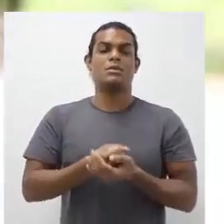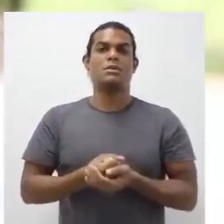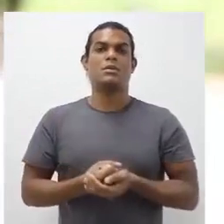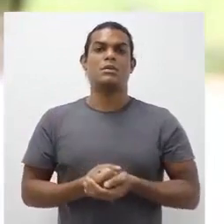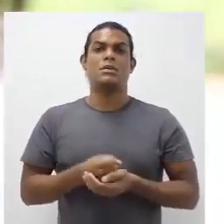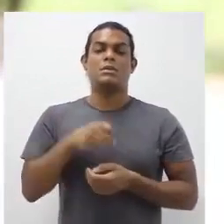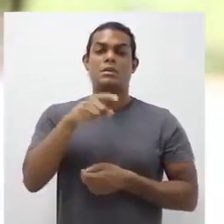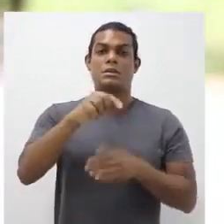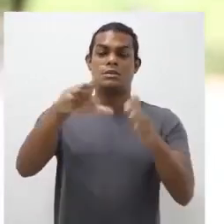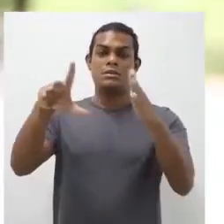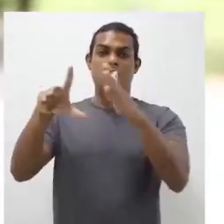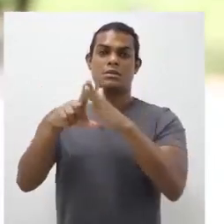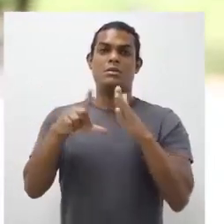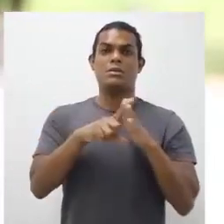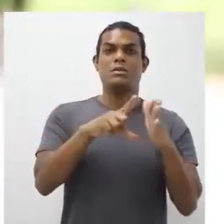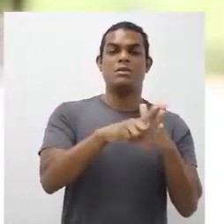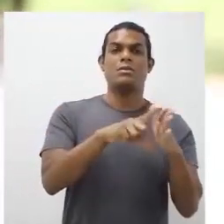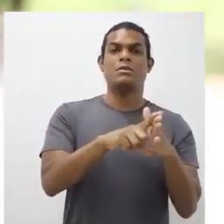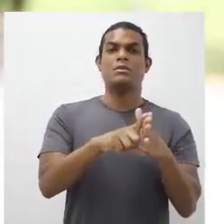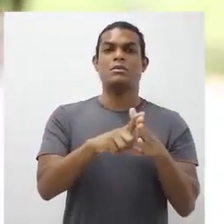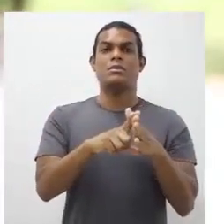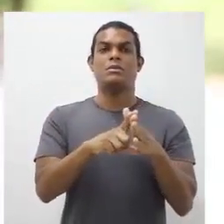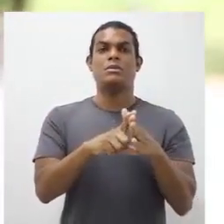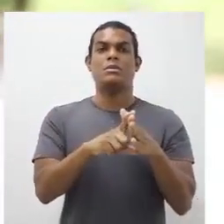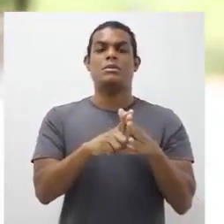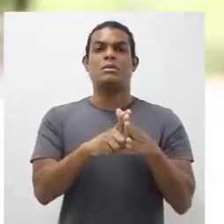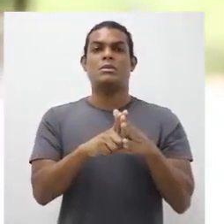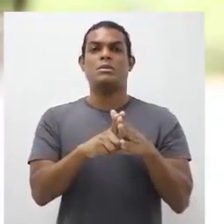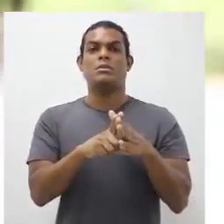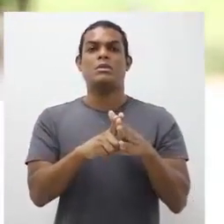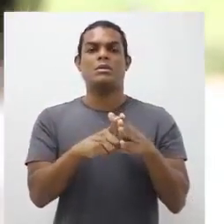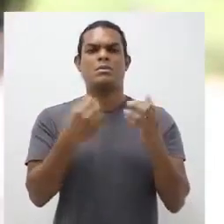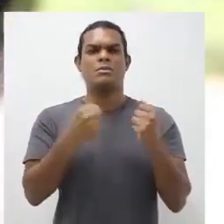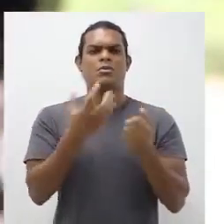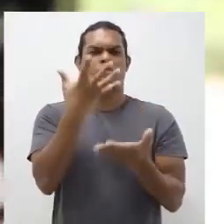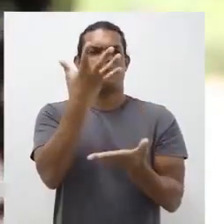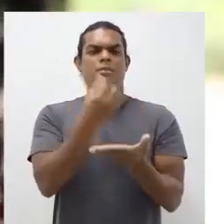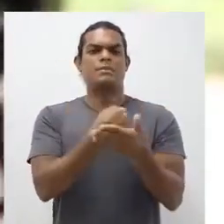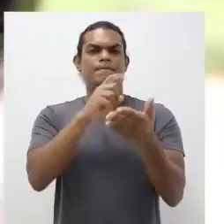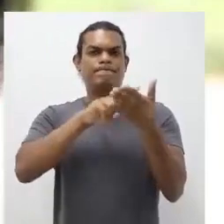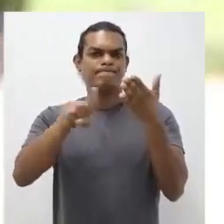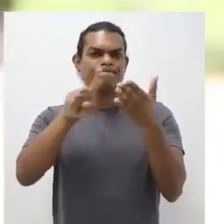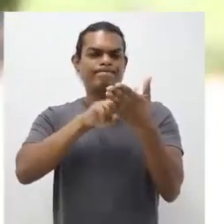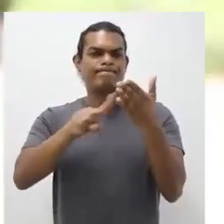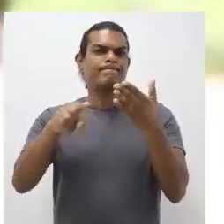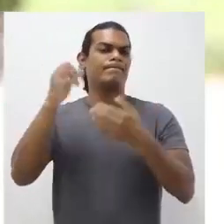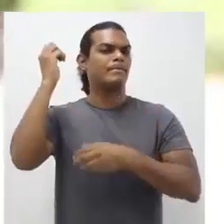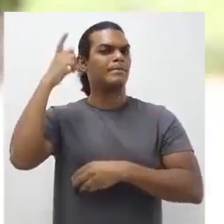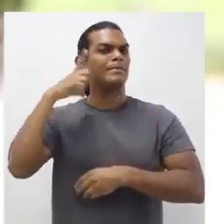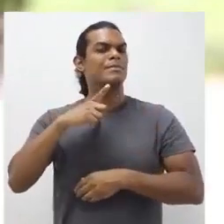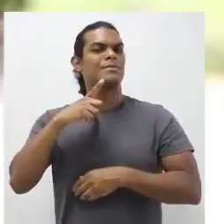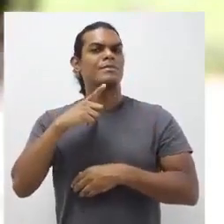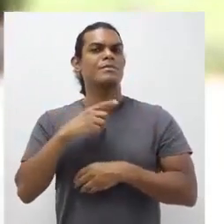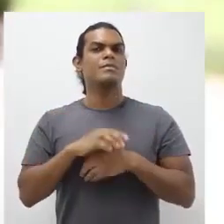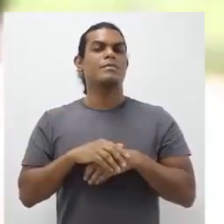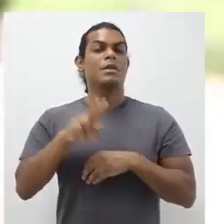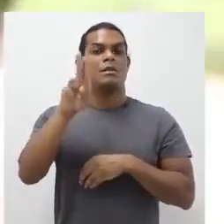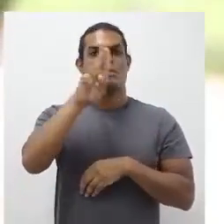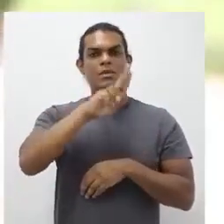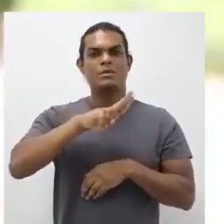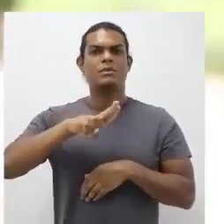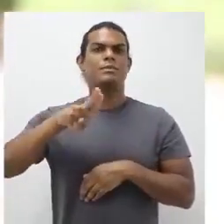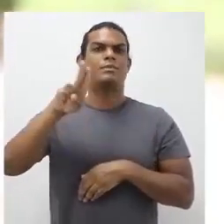através desse sistema de lojas, ele fica no tablet ou ele fica no smartphone para ser utilizado de forma